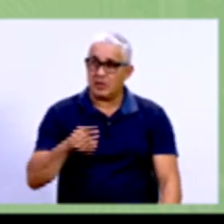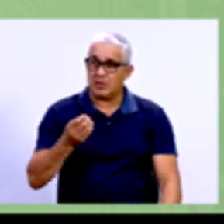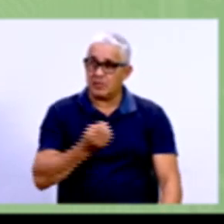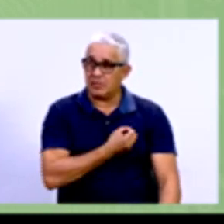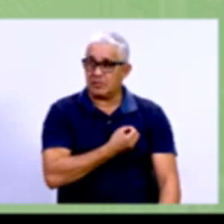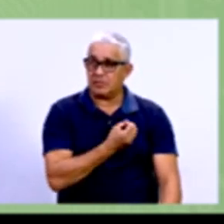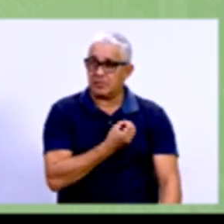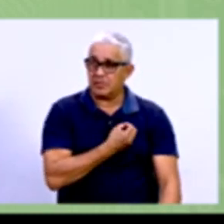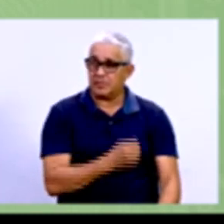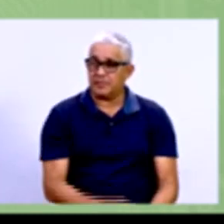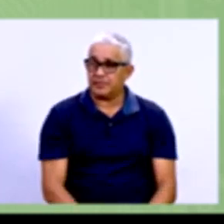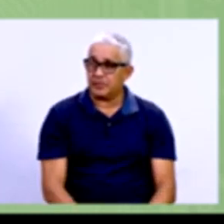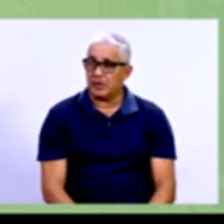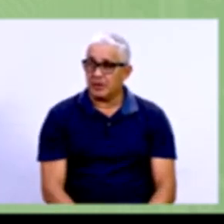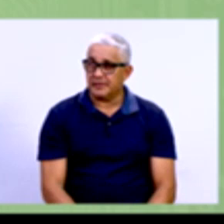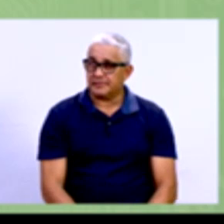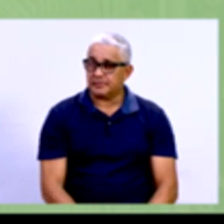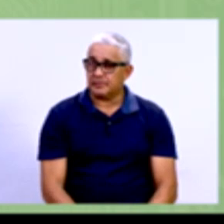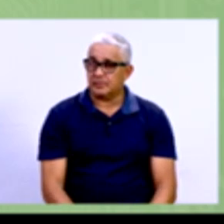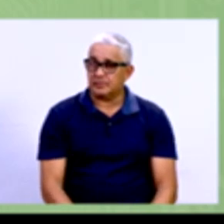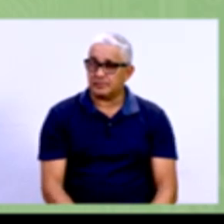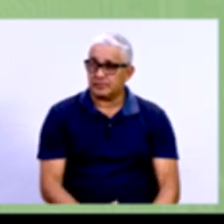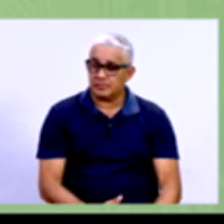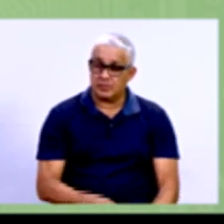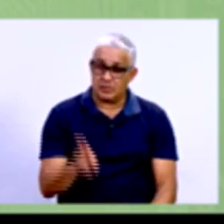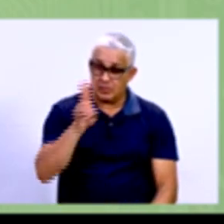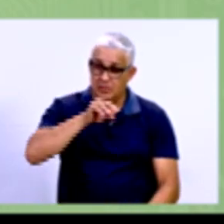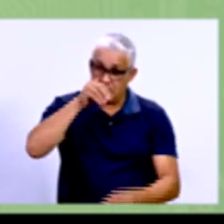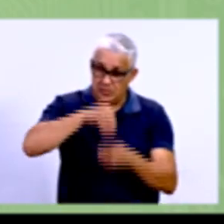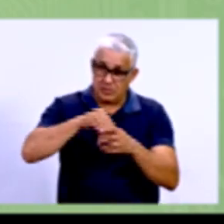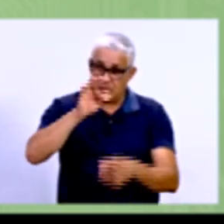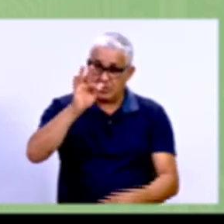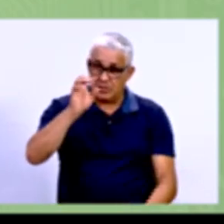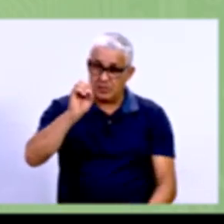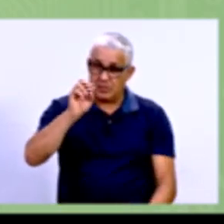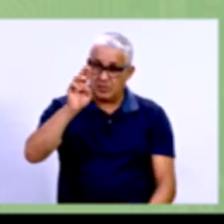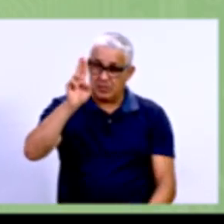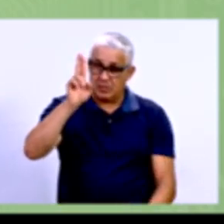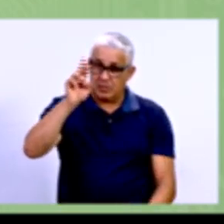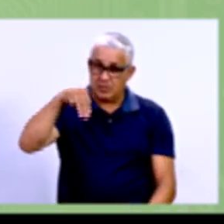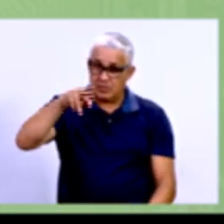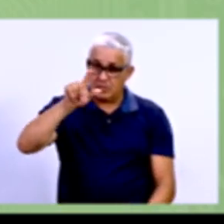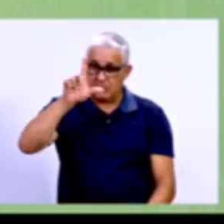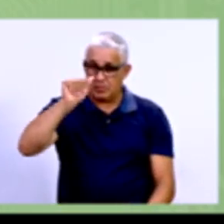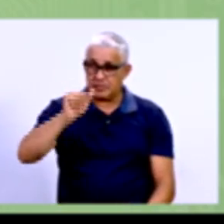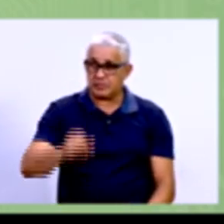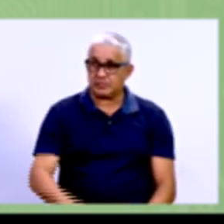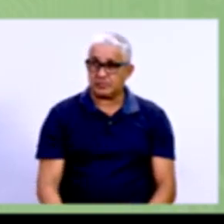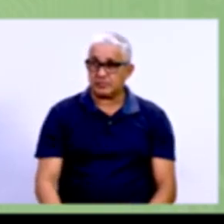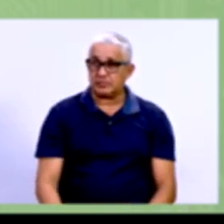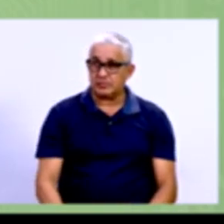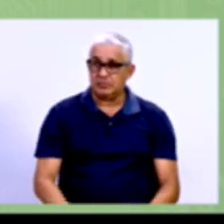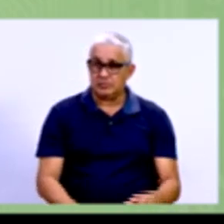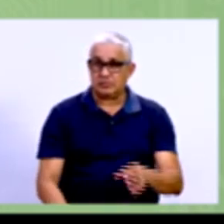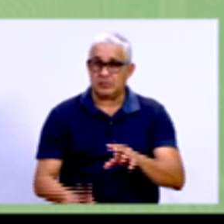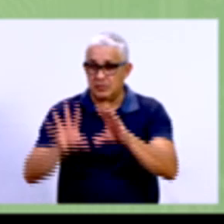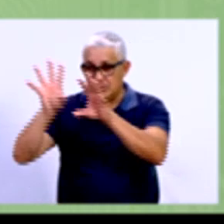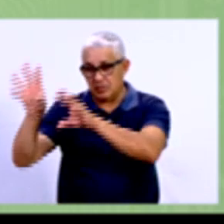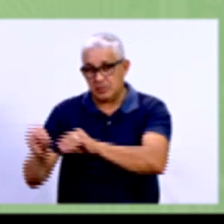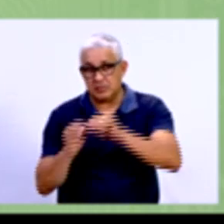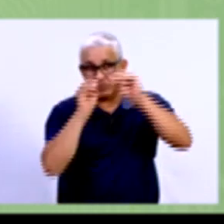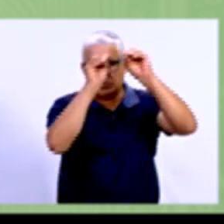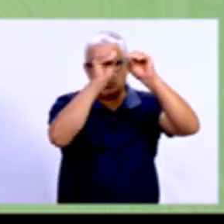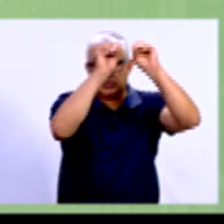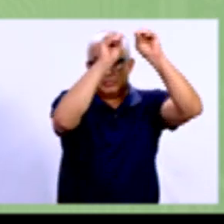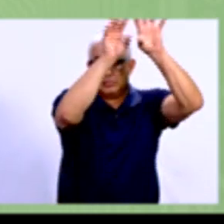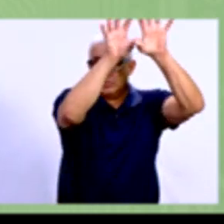aqui, esses resultados aqui que a gente vai usar dentro da nossa fórmula. transferimos os resultados para essa tabela